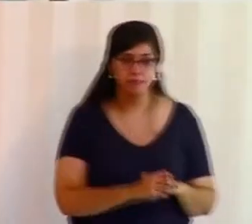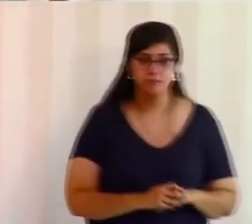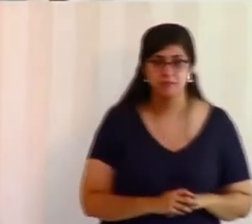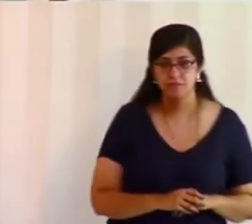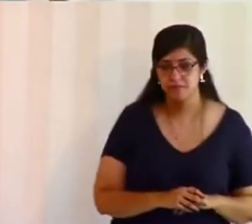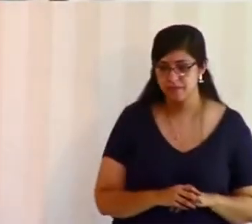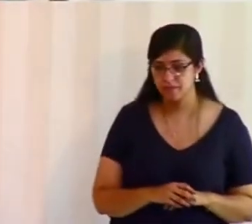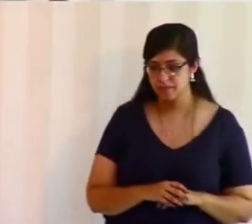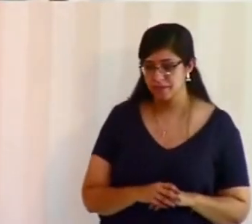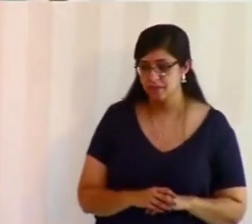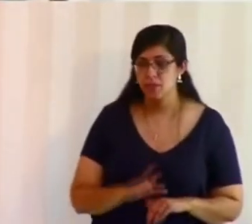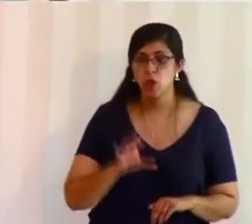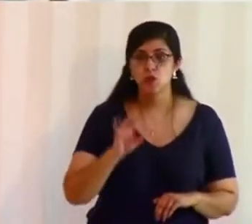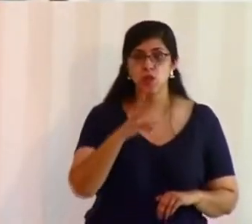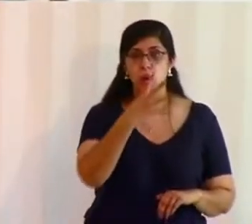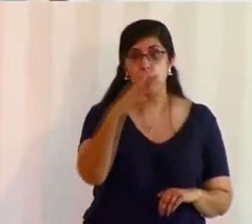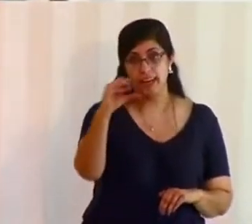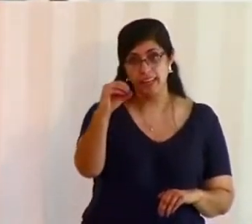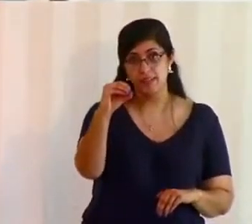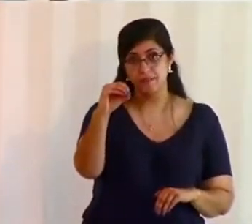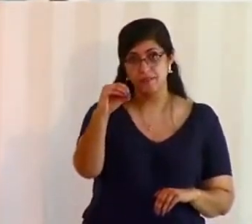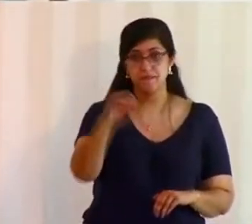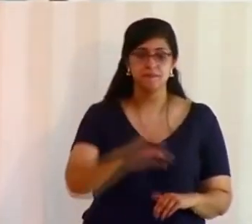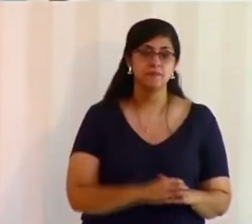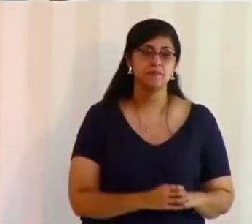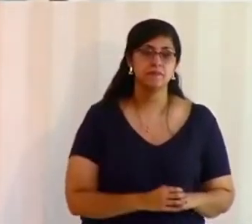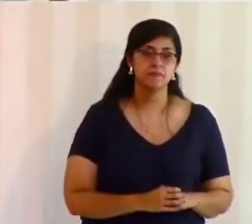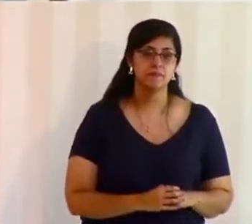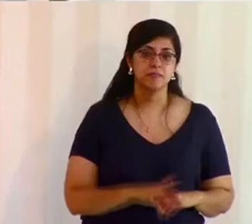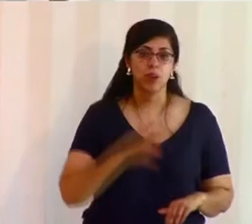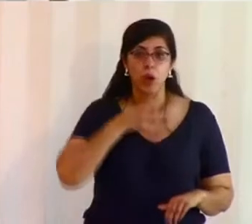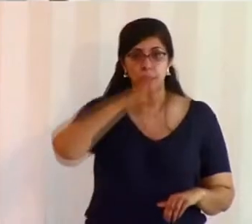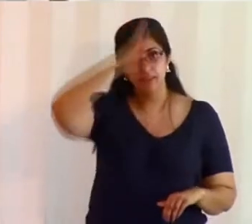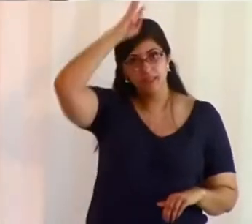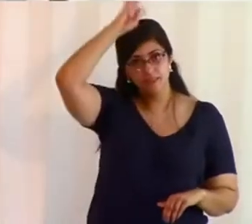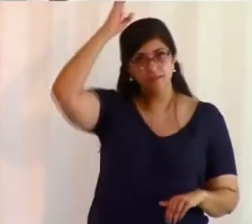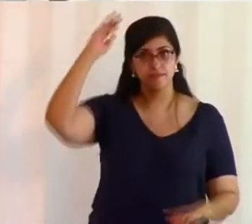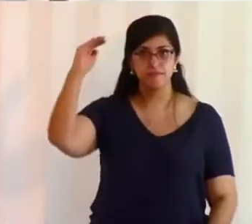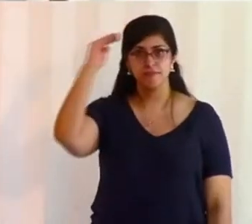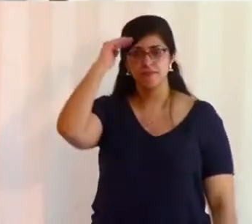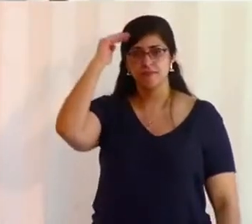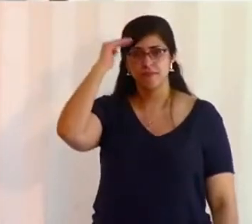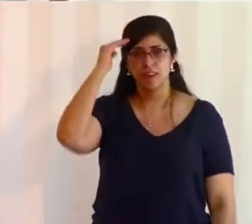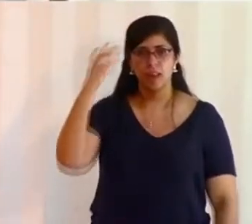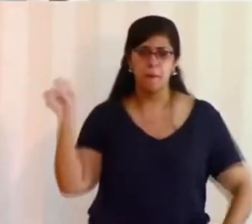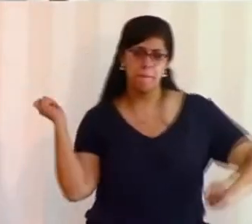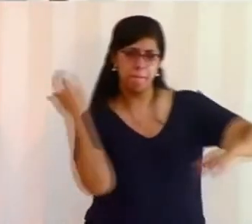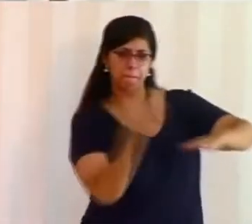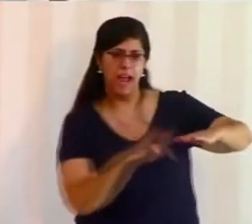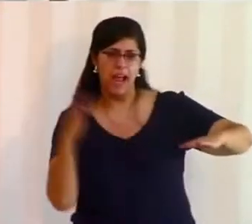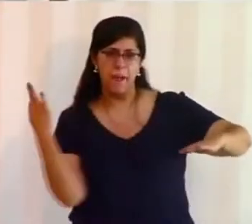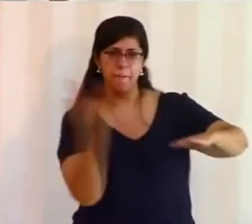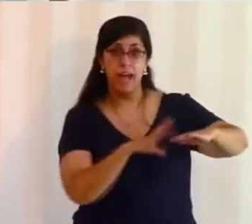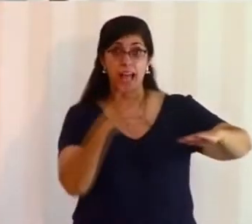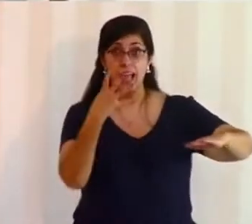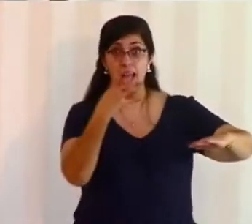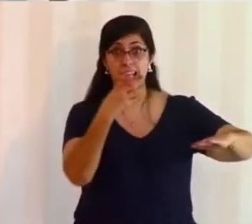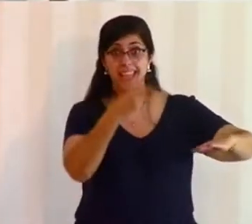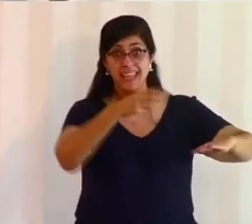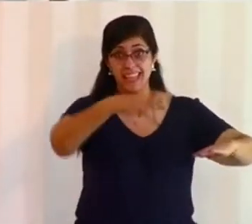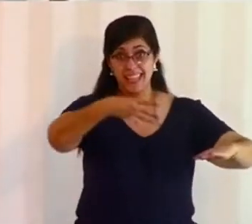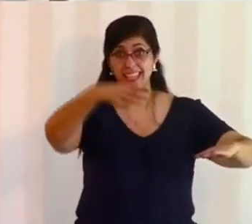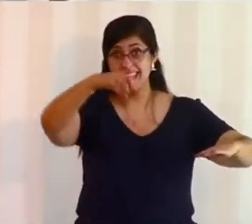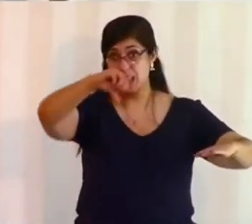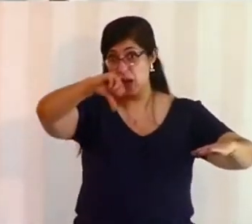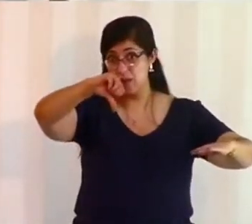pode dar mais do que 40 chibatadas. Como é que então o soldado romano fazia? Ele ia batendo. Quando chegava no